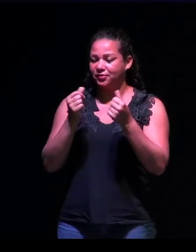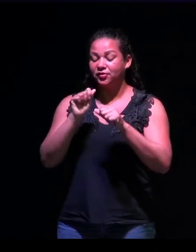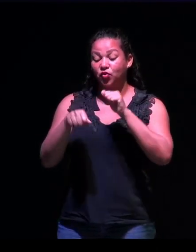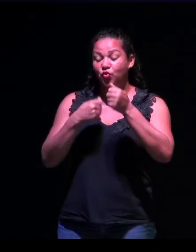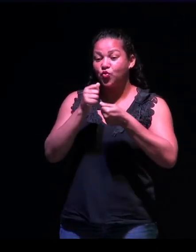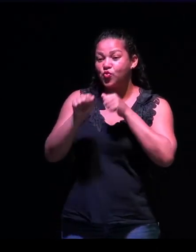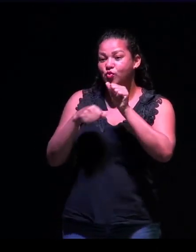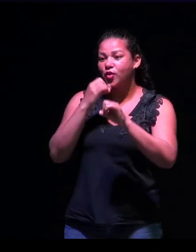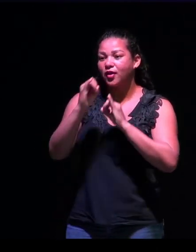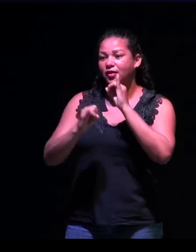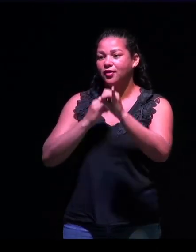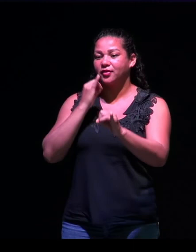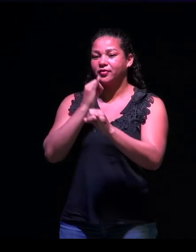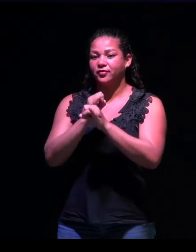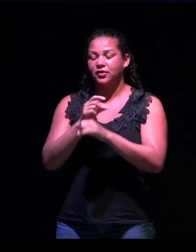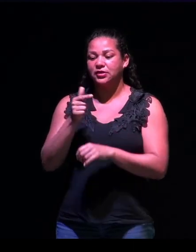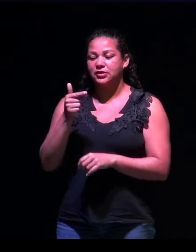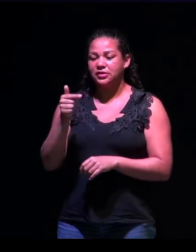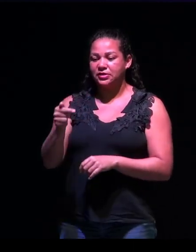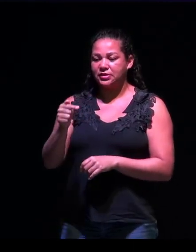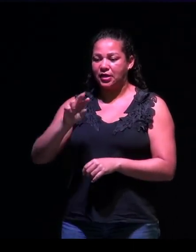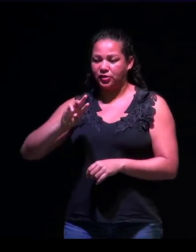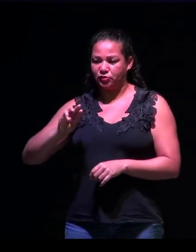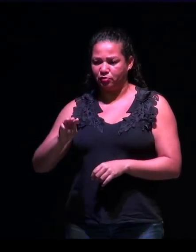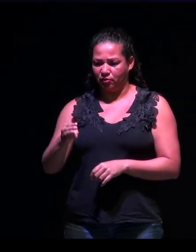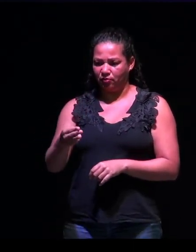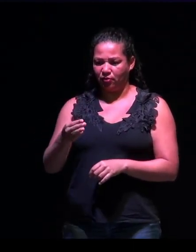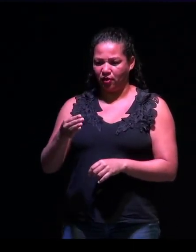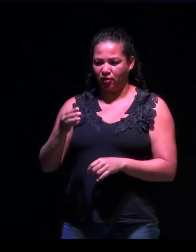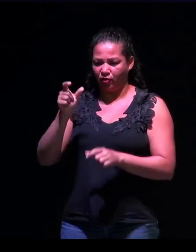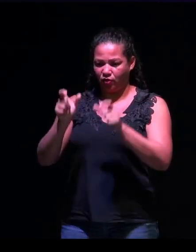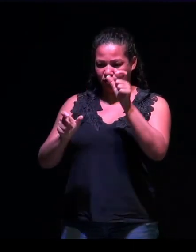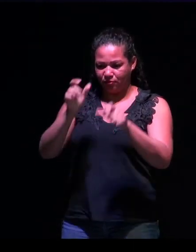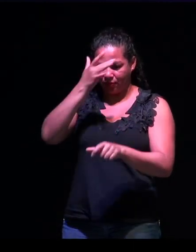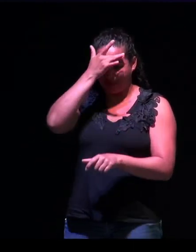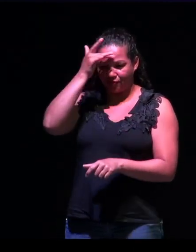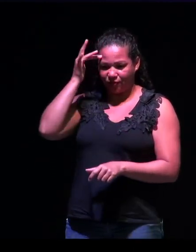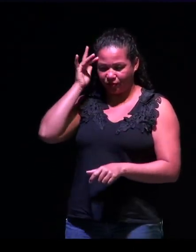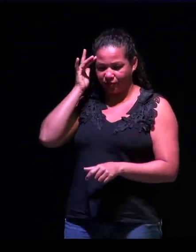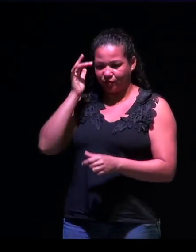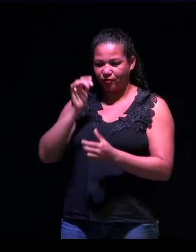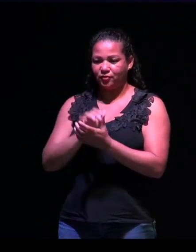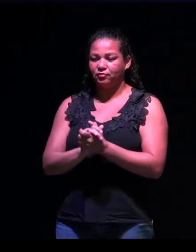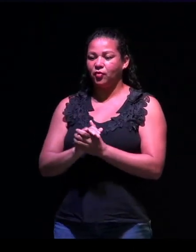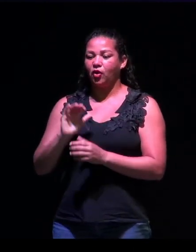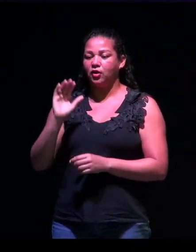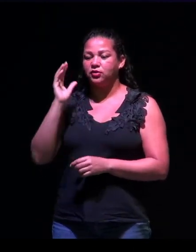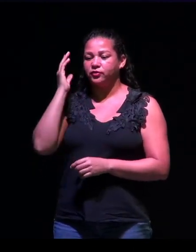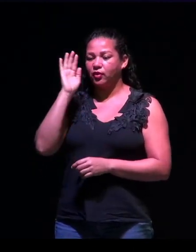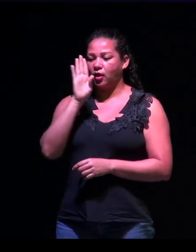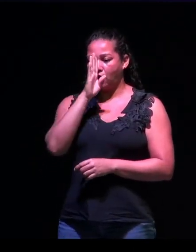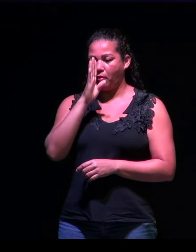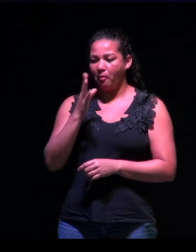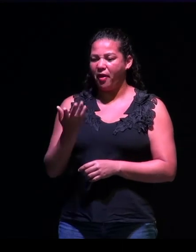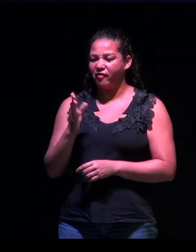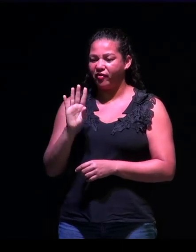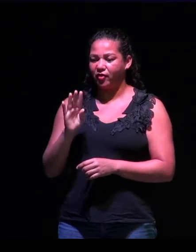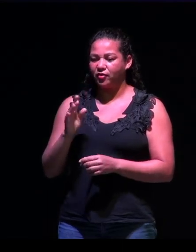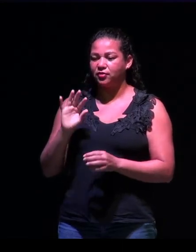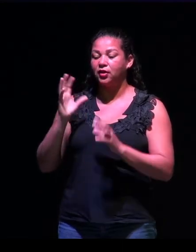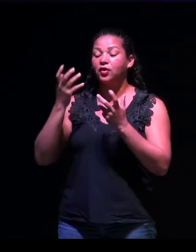bilhões de pessoas, o YouTube pode cortar suspender o seu perfil, pode liberar de quem ele quiser, eles controlam. E tudo